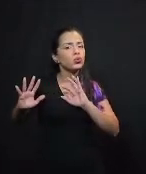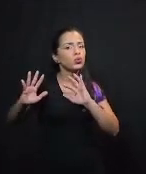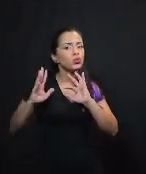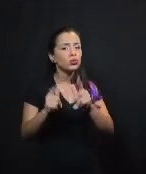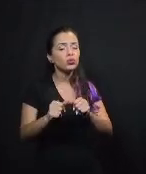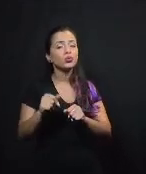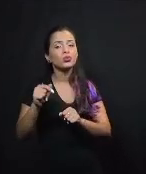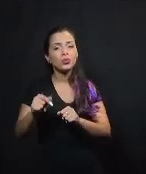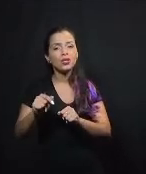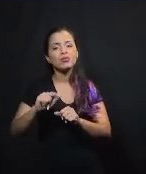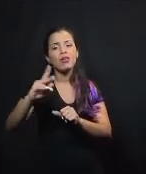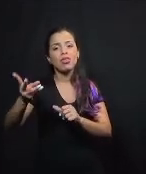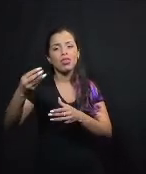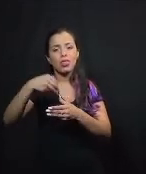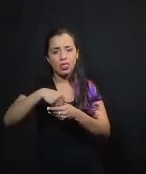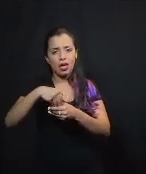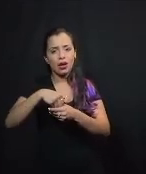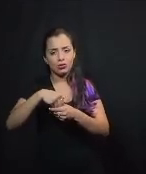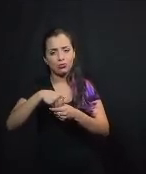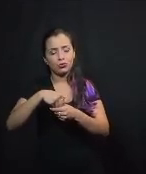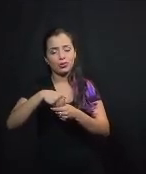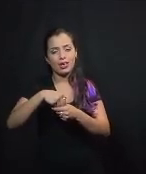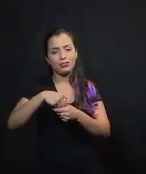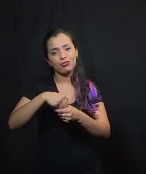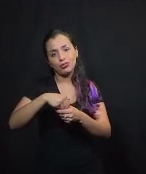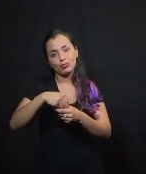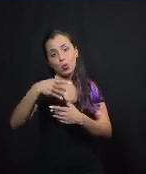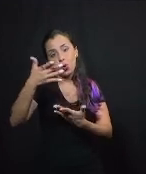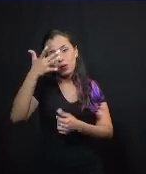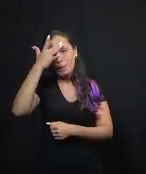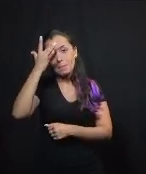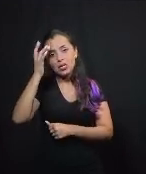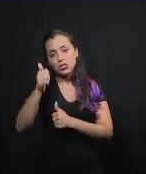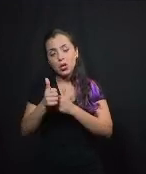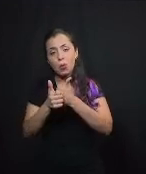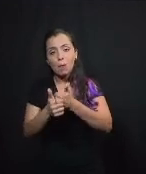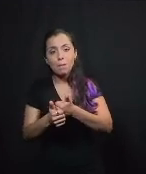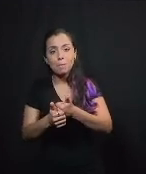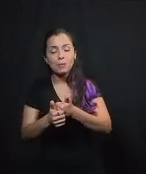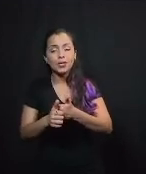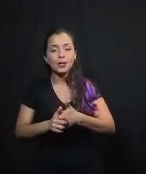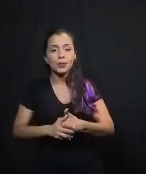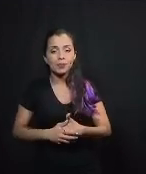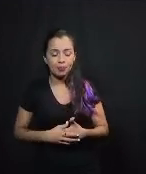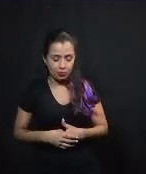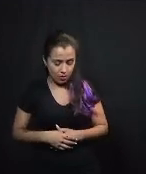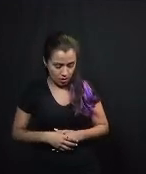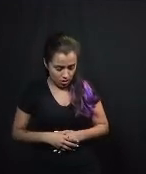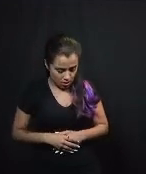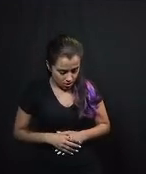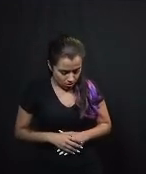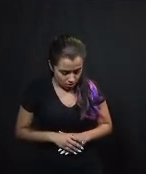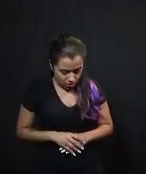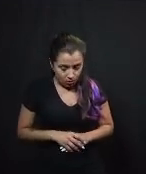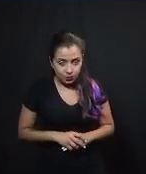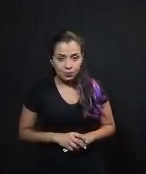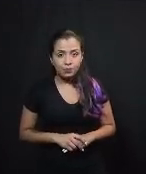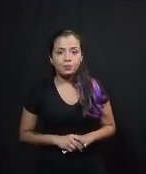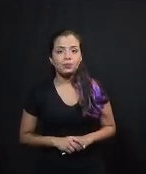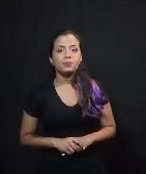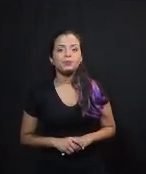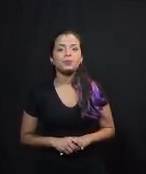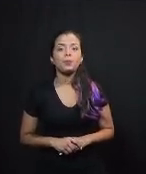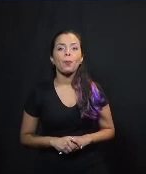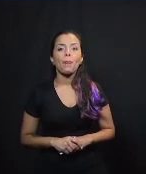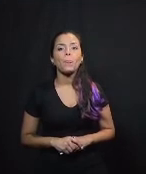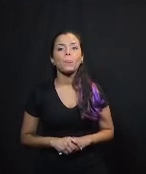faz parte, né, de quem acompanha mais. Mas a esperança, quer dizer, o recado que eu dou para